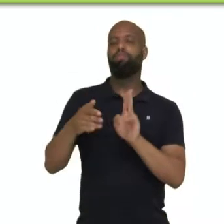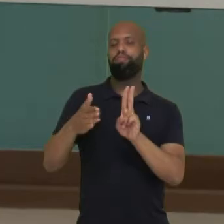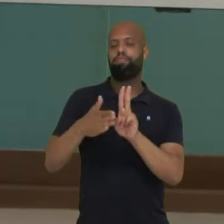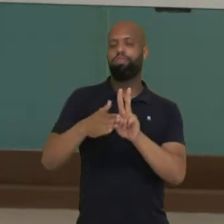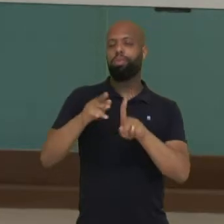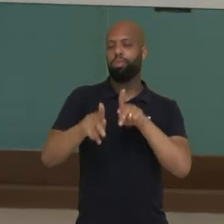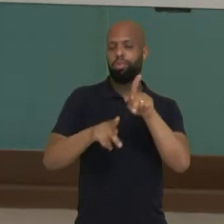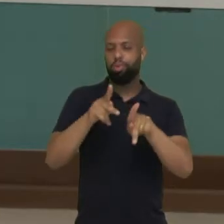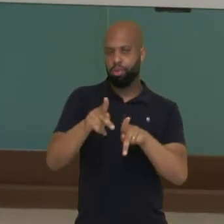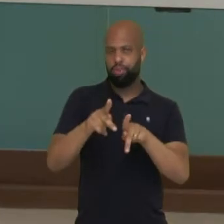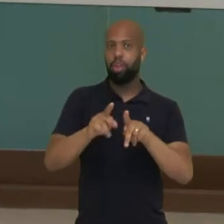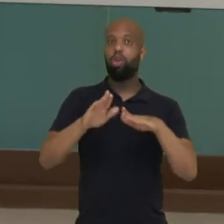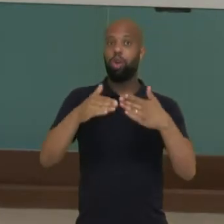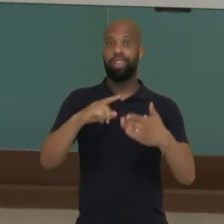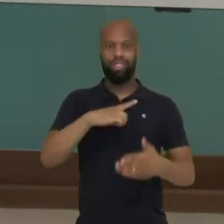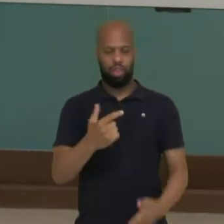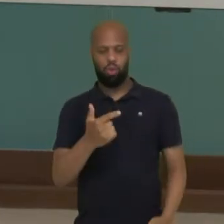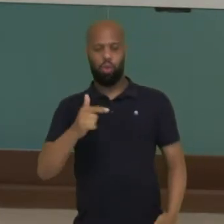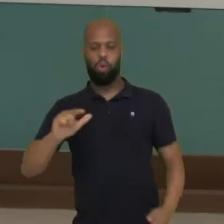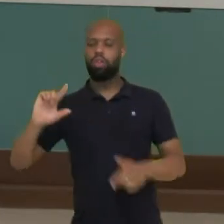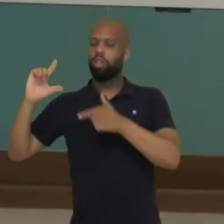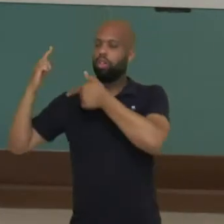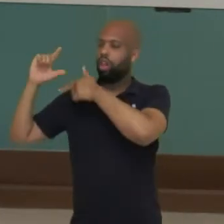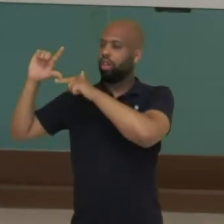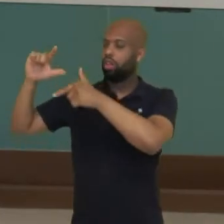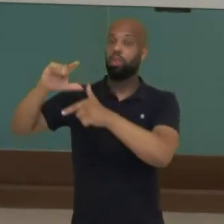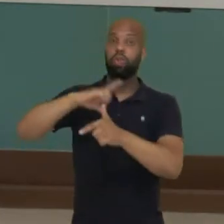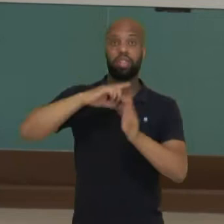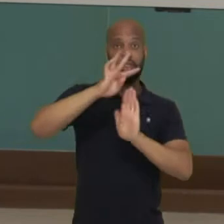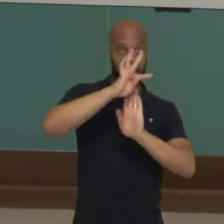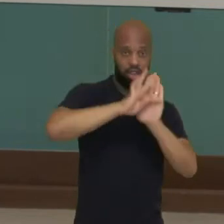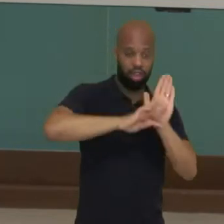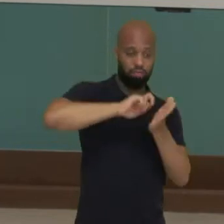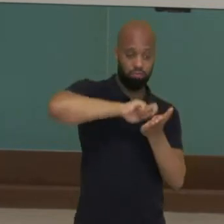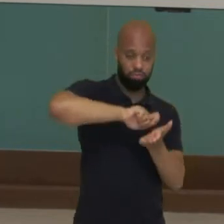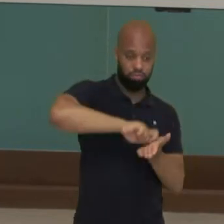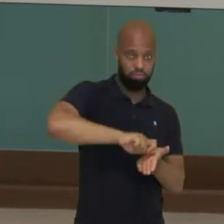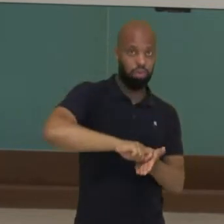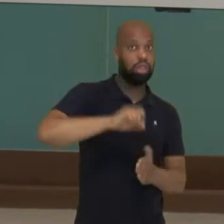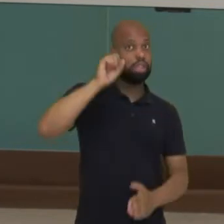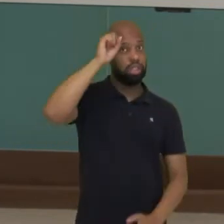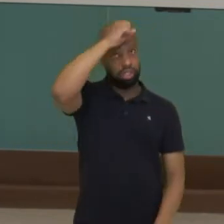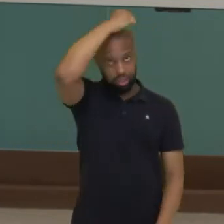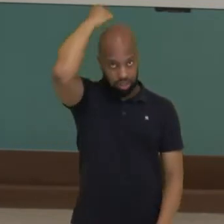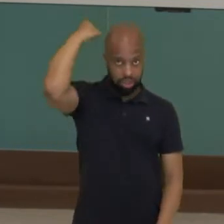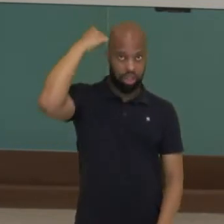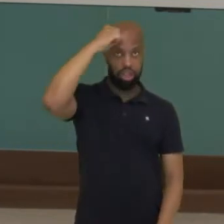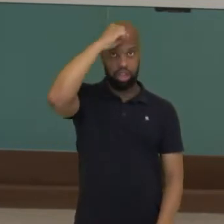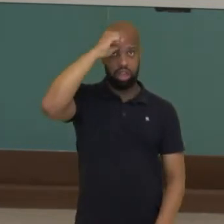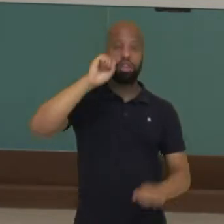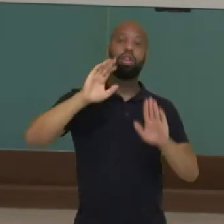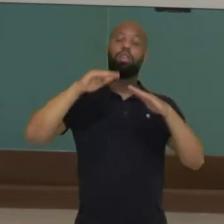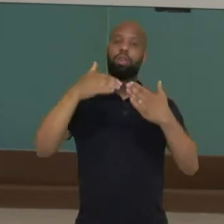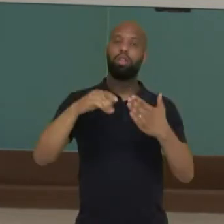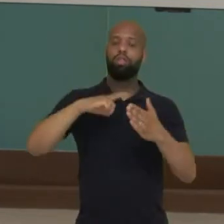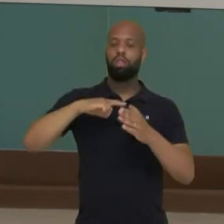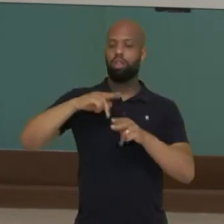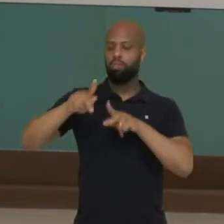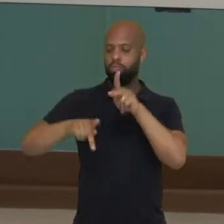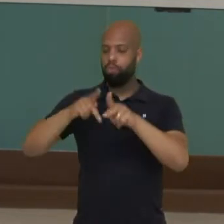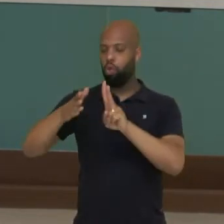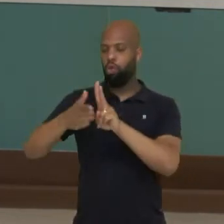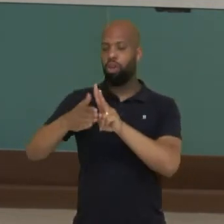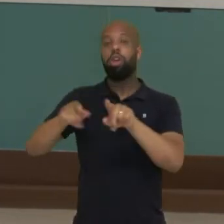outras tradições que possuem textos sagrados escritos, os povos indígenas, assim como os povos